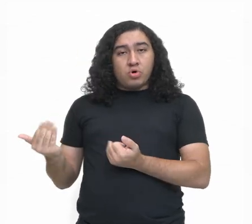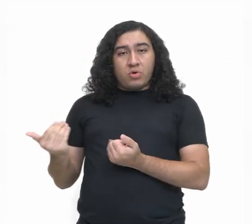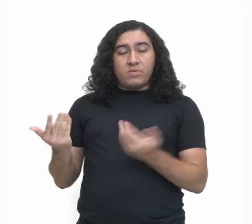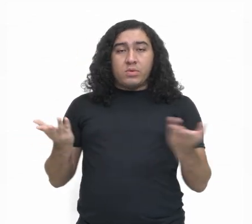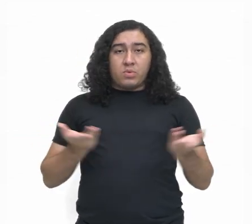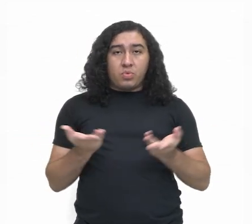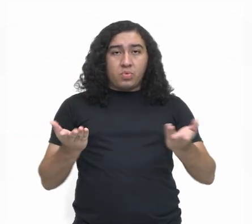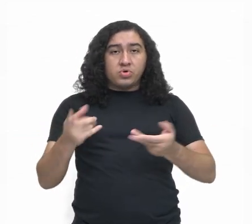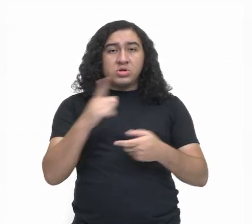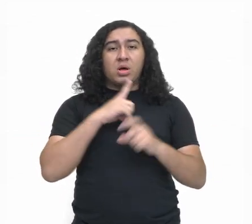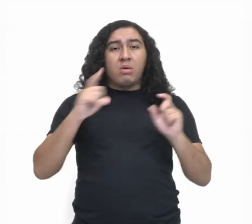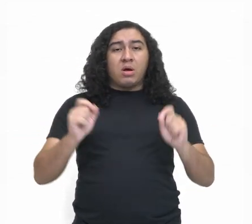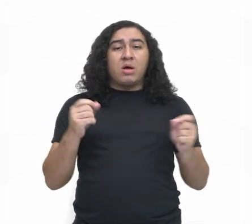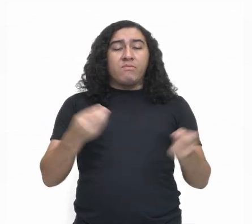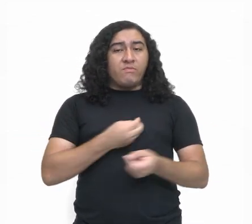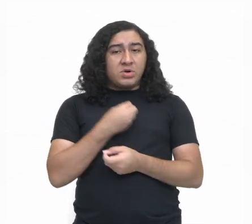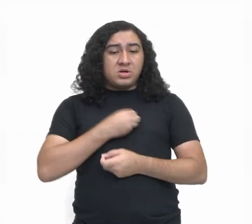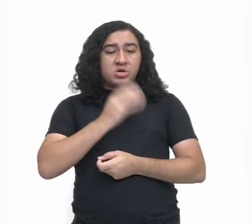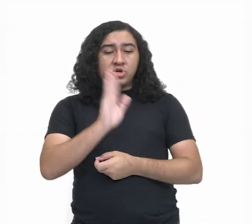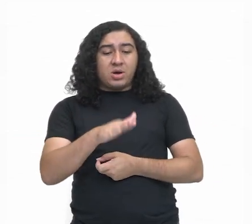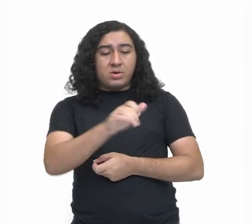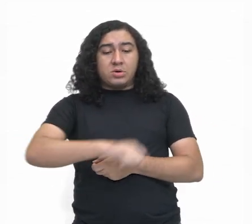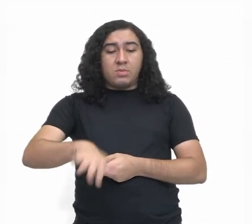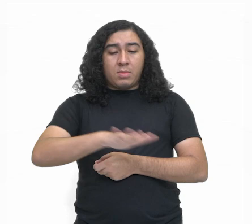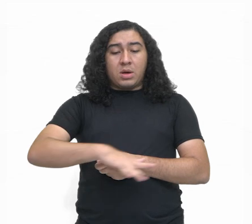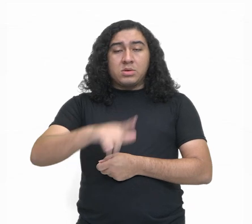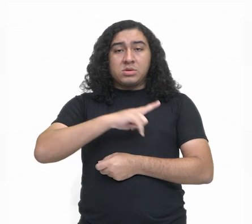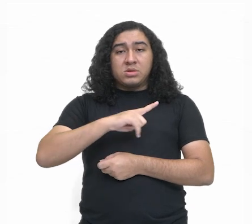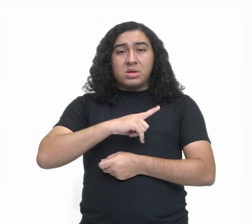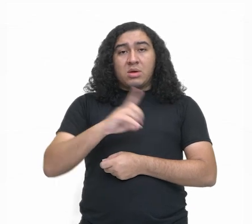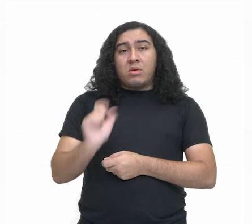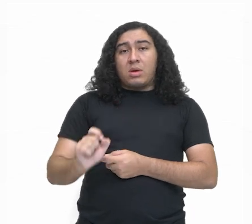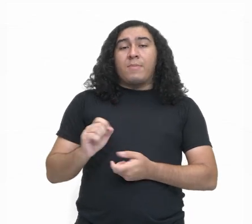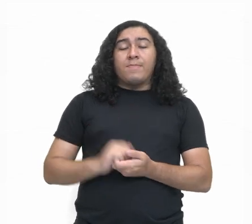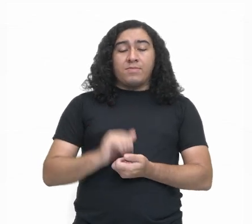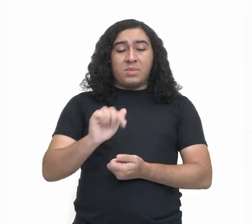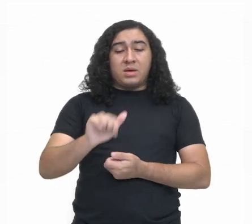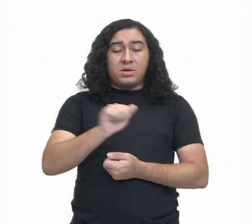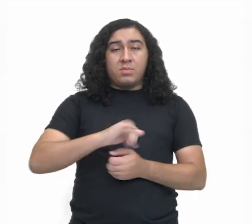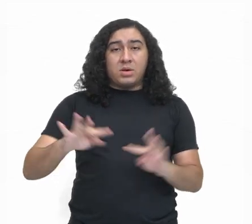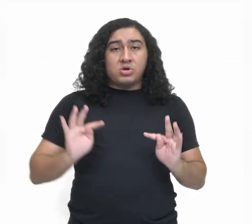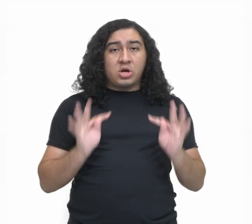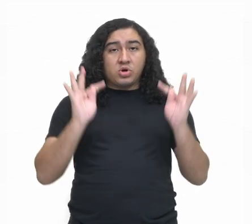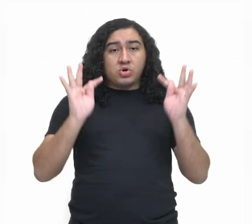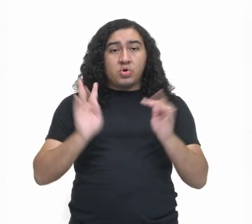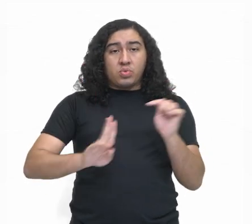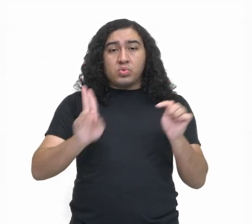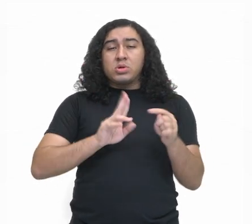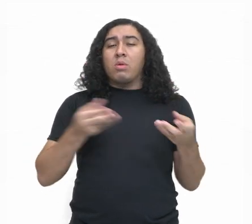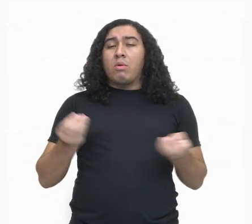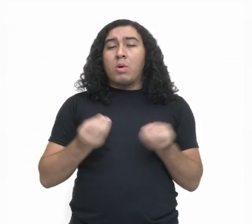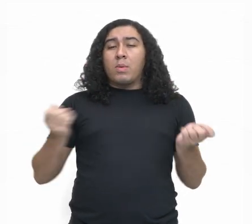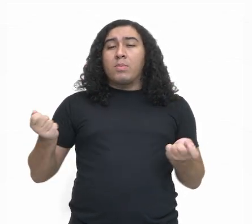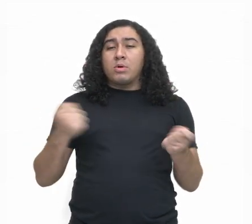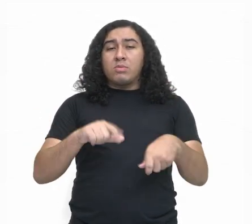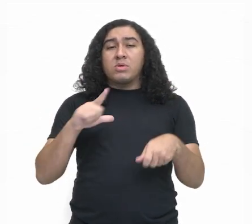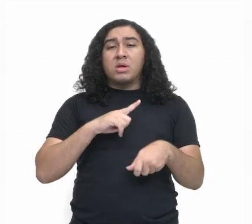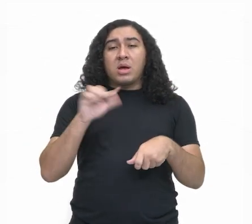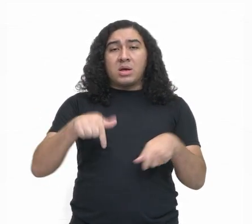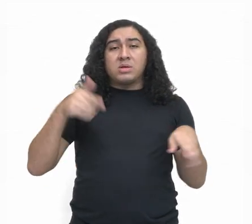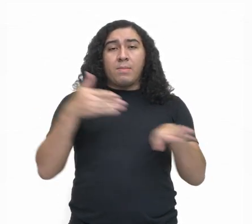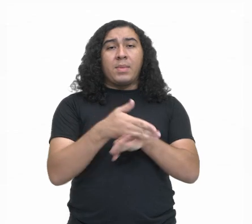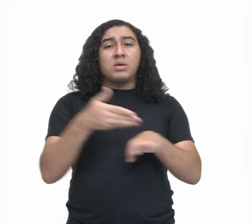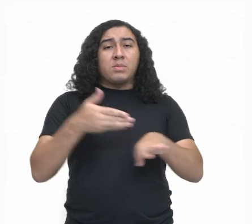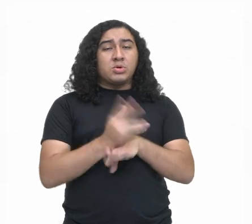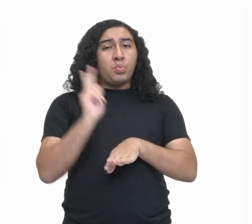né, que vive, respira, já nasceu hoje respirando essa era digital. Como é que se dá, então, esse engajamento? Como é